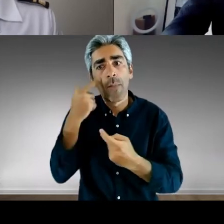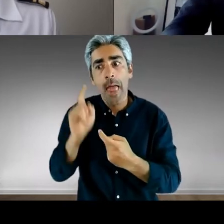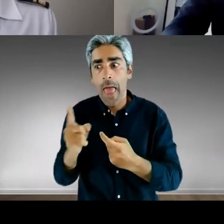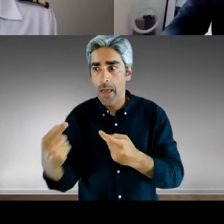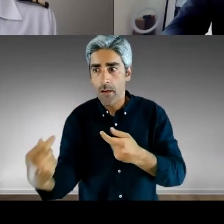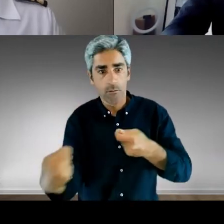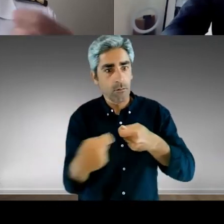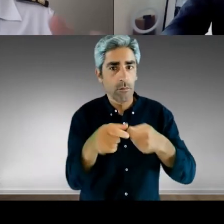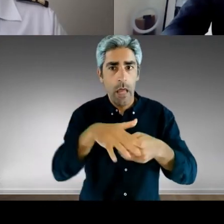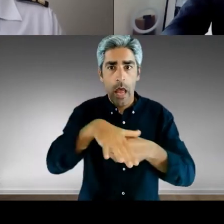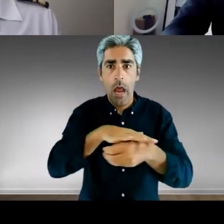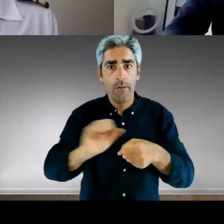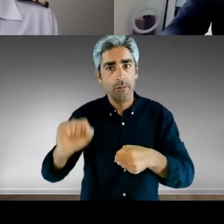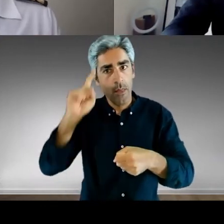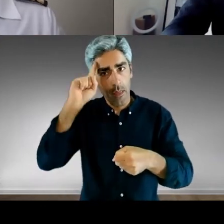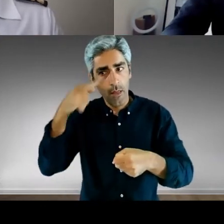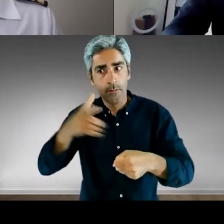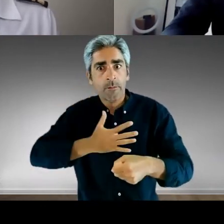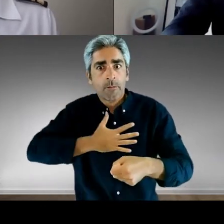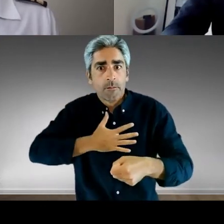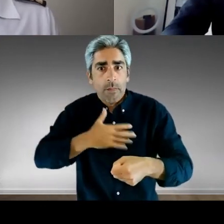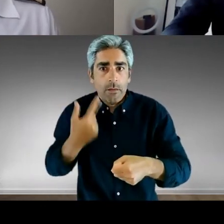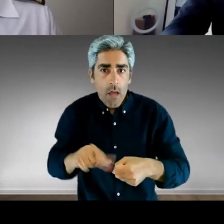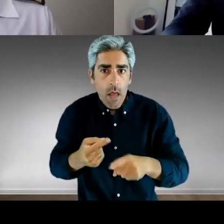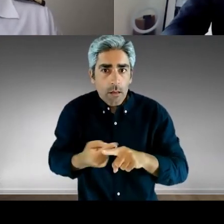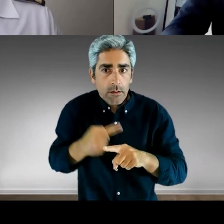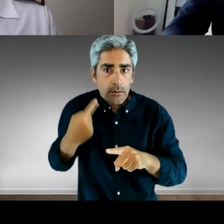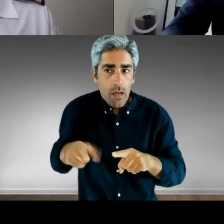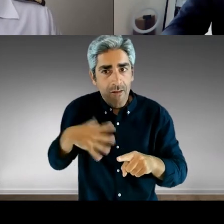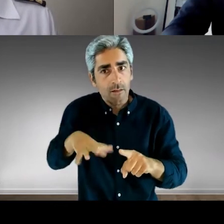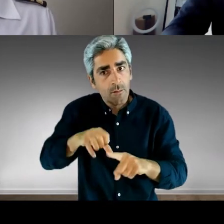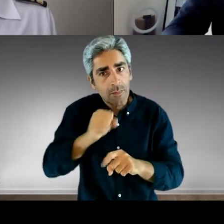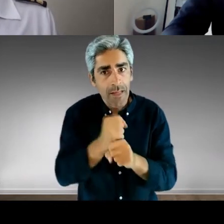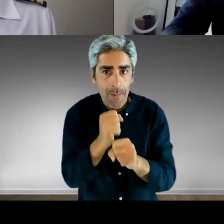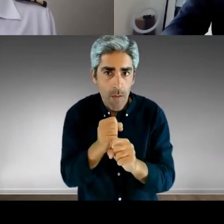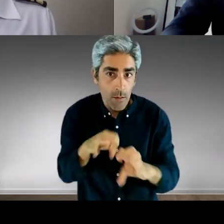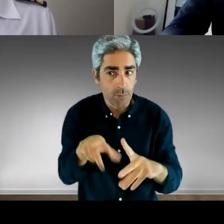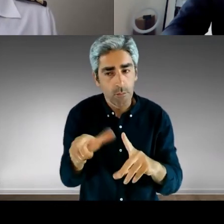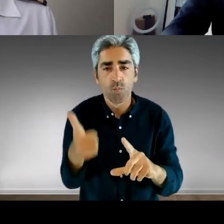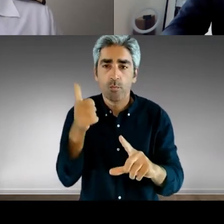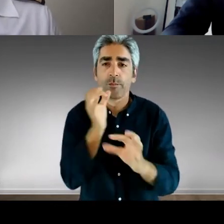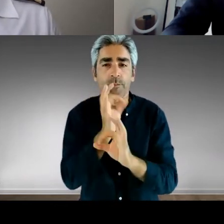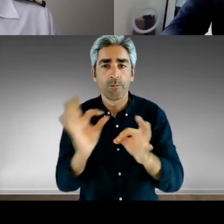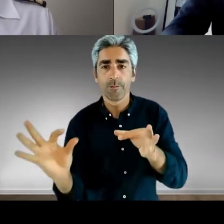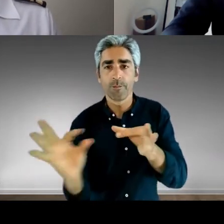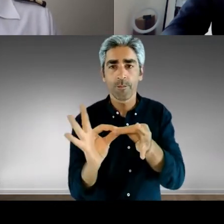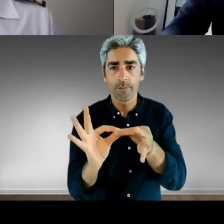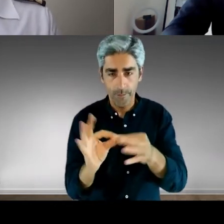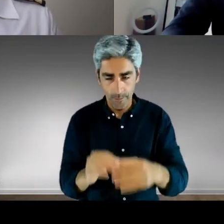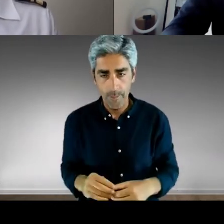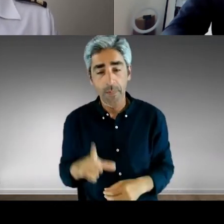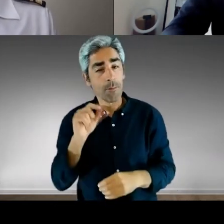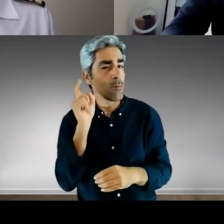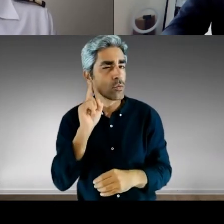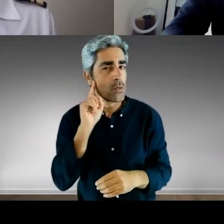uma área pela qual se apaixonou ou onde quer desenvolver trabalho. Depois também é importante, como disse